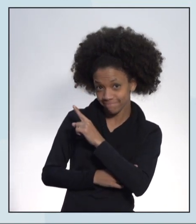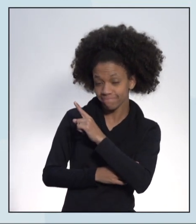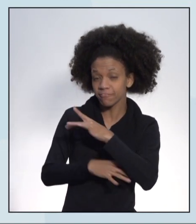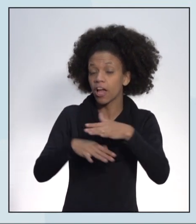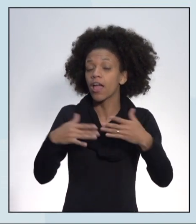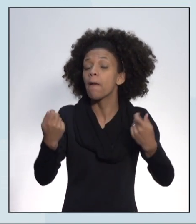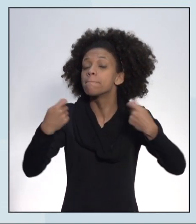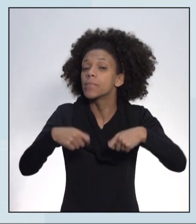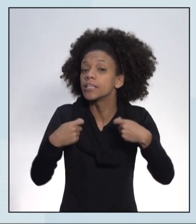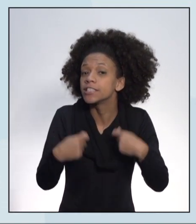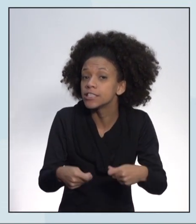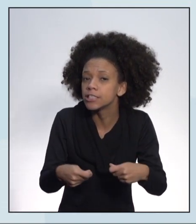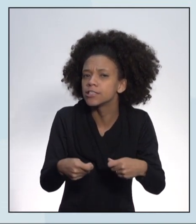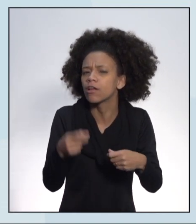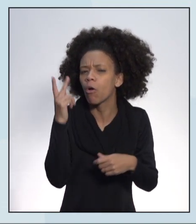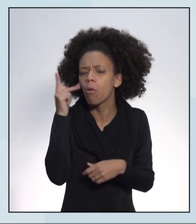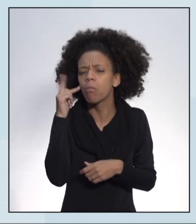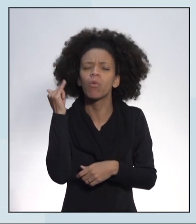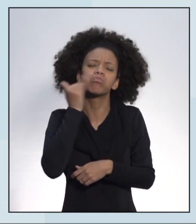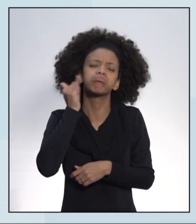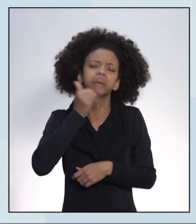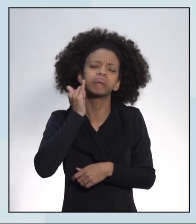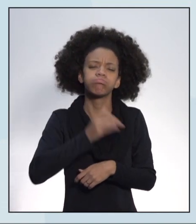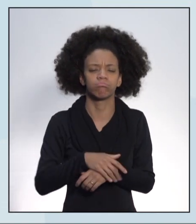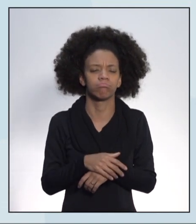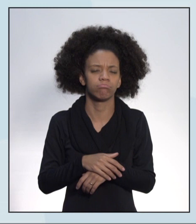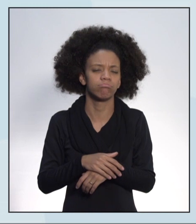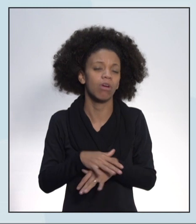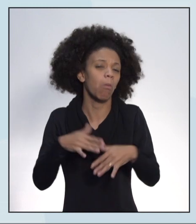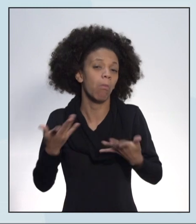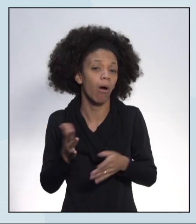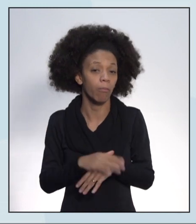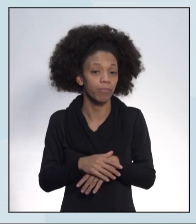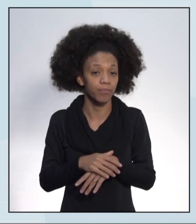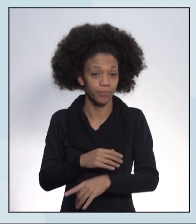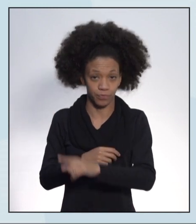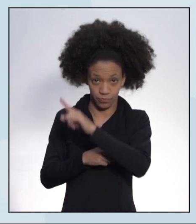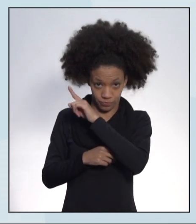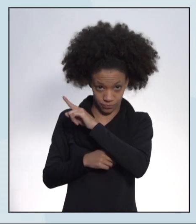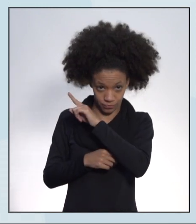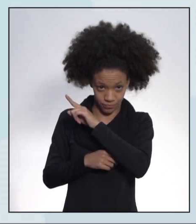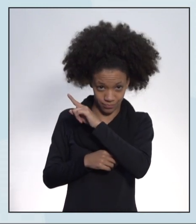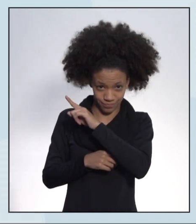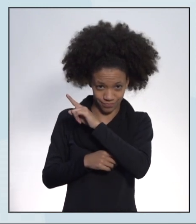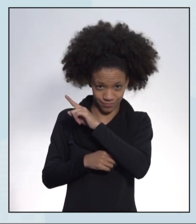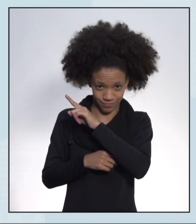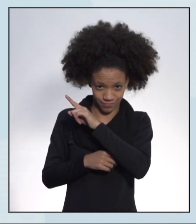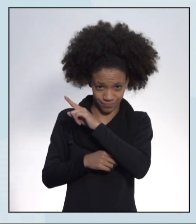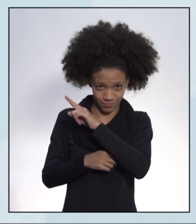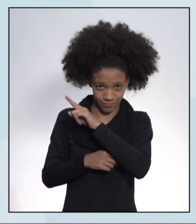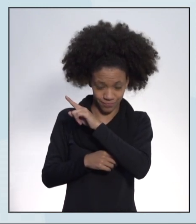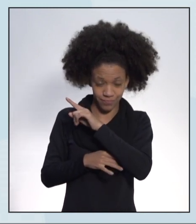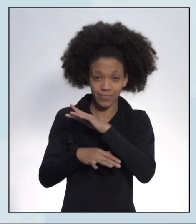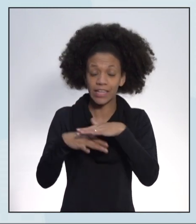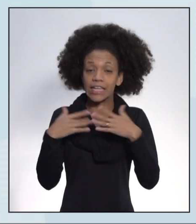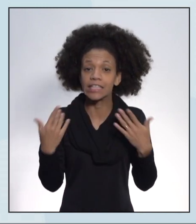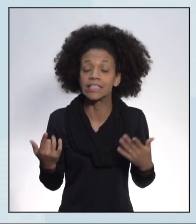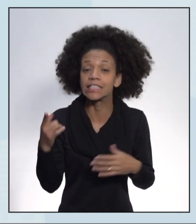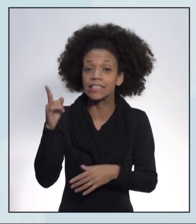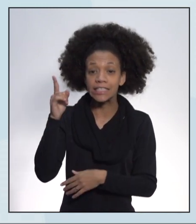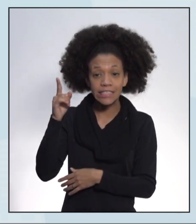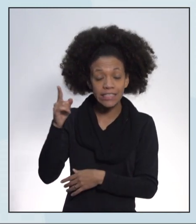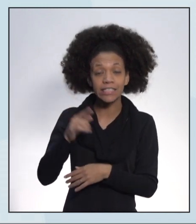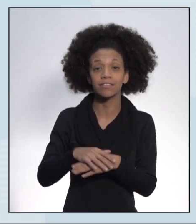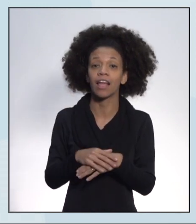são comuns a uma narrativa. Ou seja, eu colocarei na tela esses elementos agora, que vocês podem observar, né? E desses elementos que eu coloquei